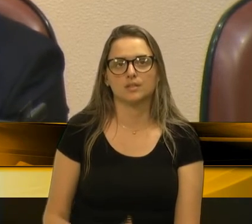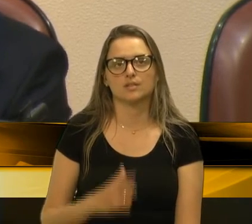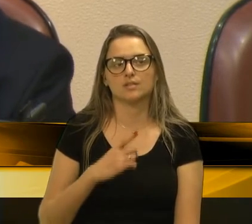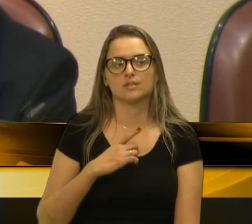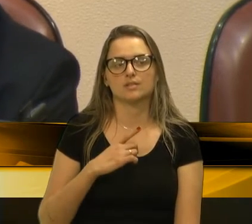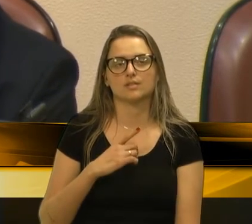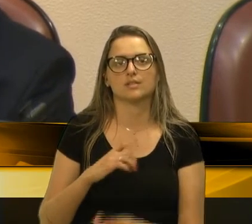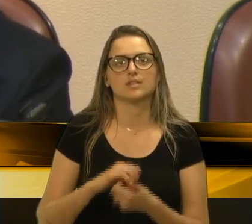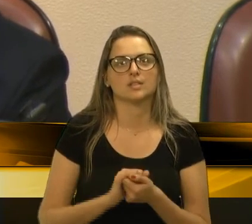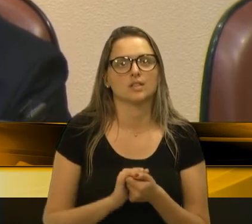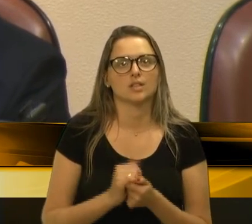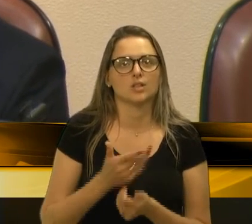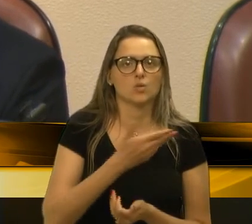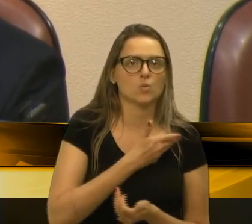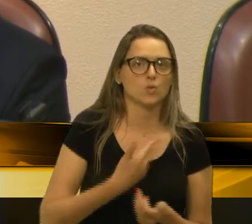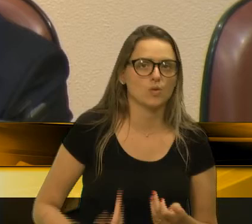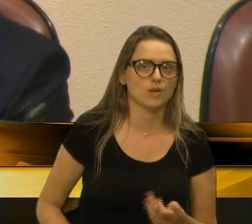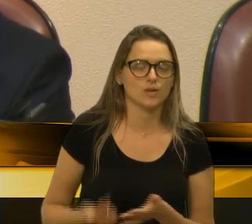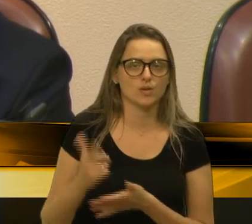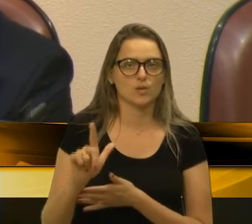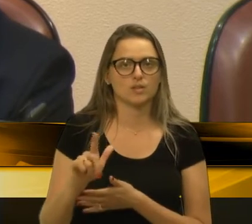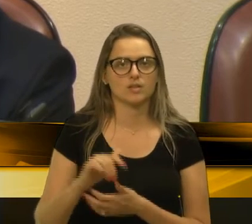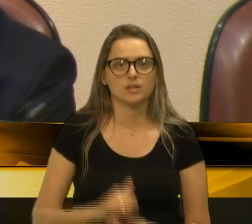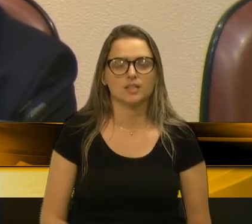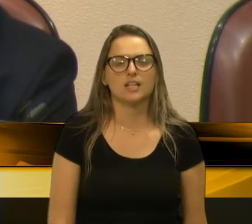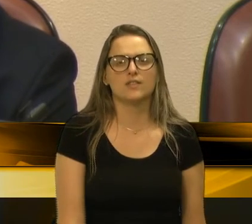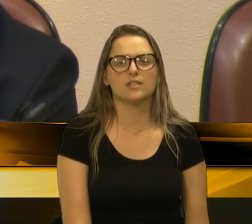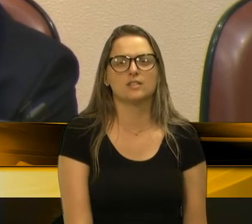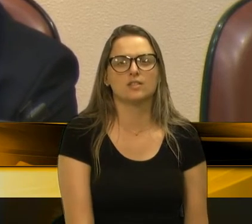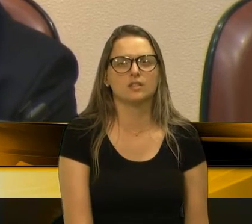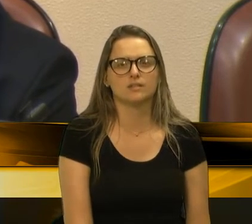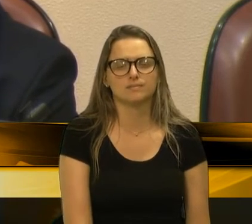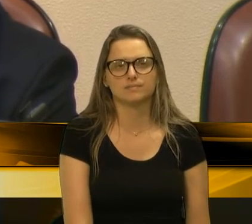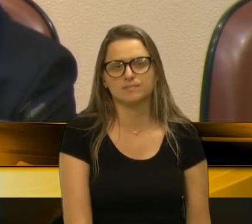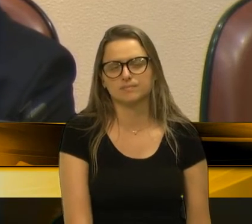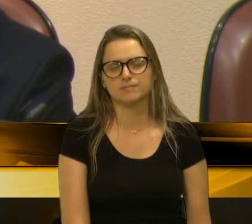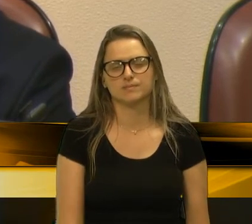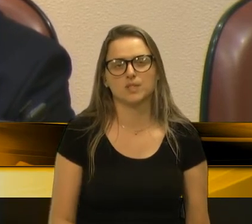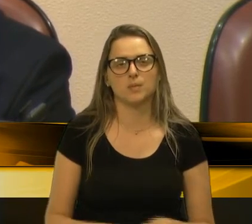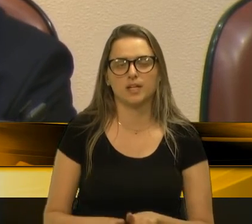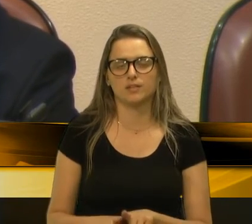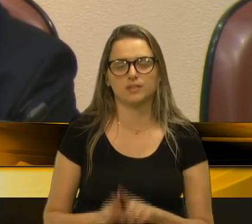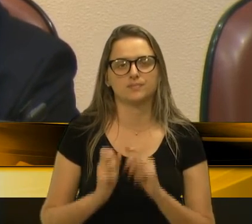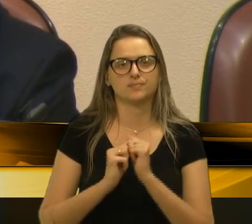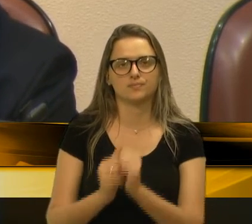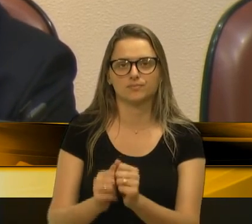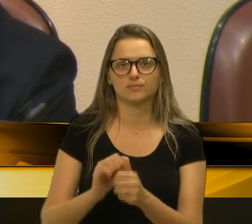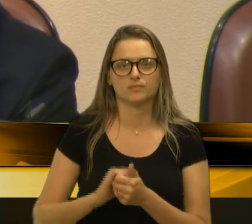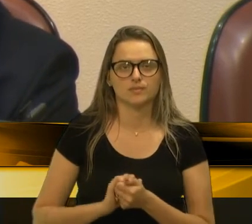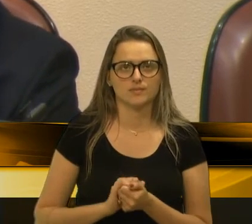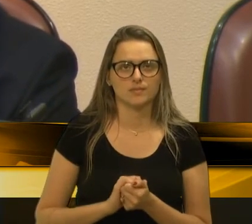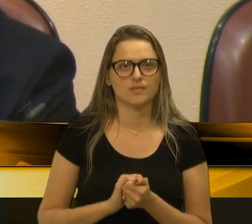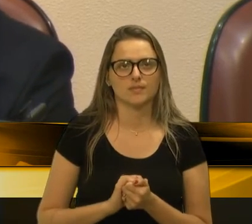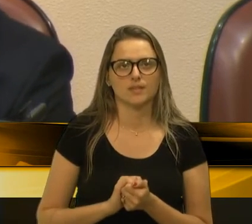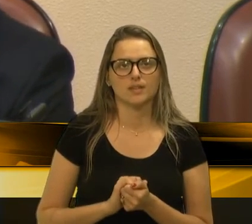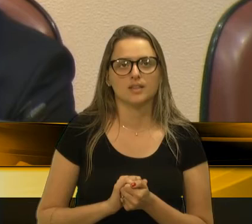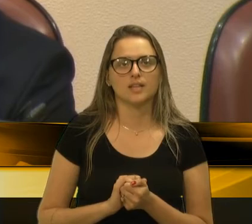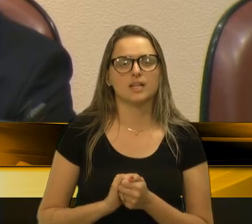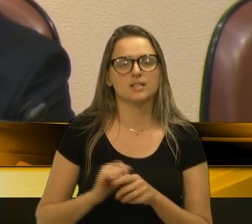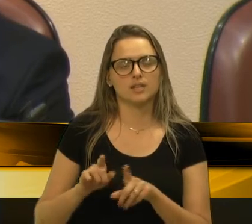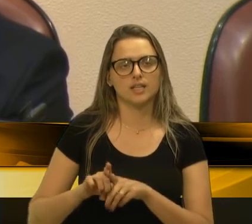um governo, nem com outro. A gente só vê pioras. E isso é preocupante. Por isso que as ações, elas, mesmo que tímidas, elas são importantes sim, mas a